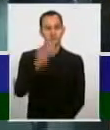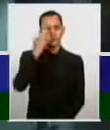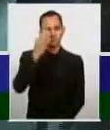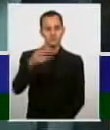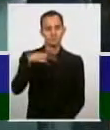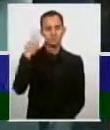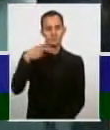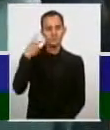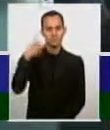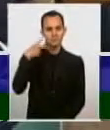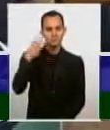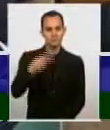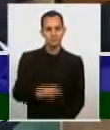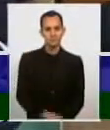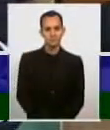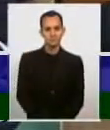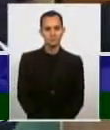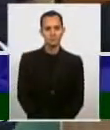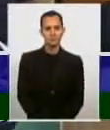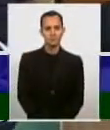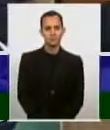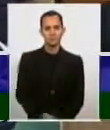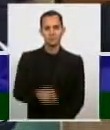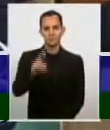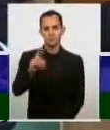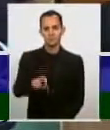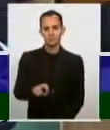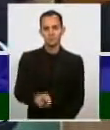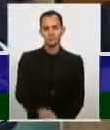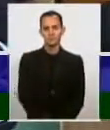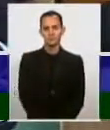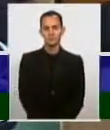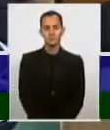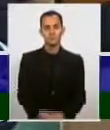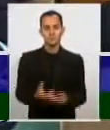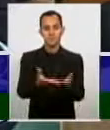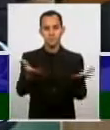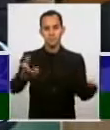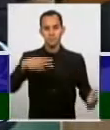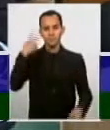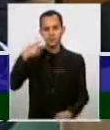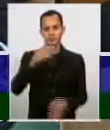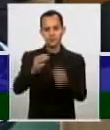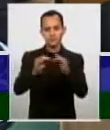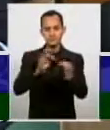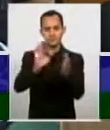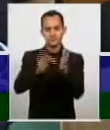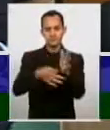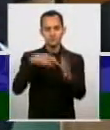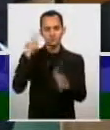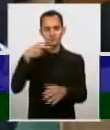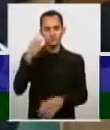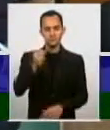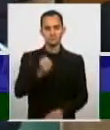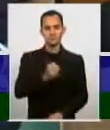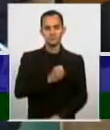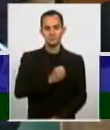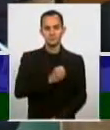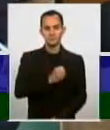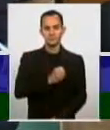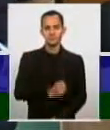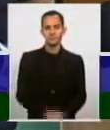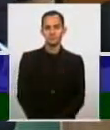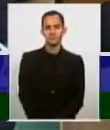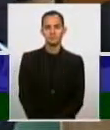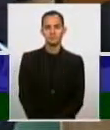Obrigado, vereador Rod. Senhores vereadores, matéria de autoria do vereador Silésio Miranda.